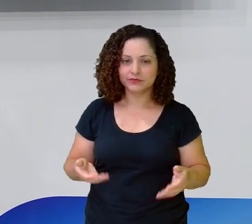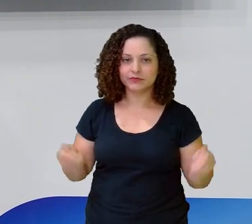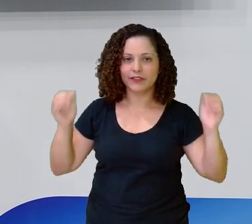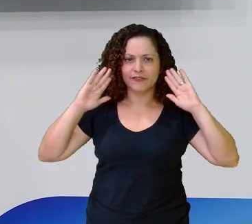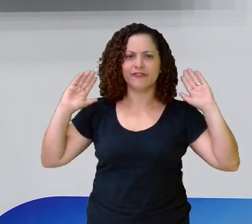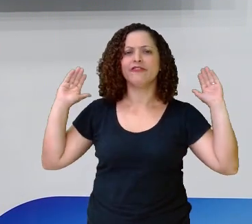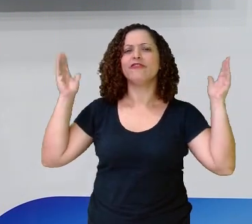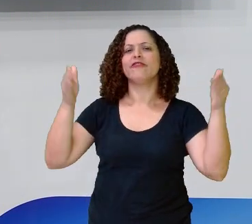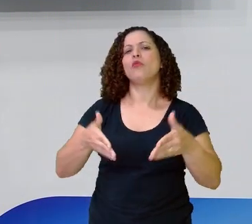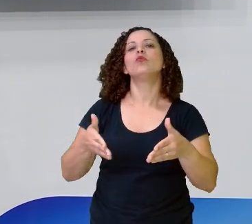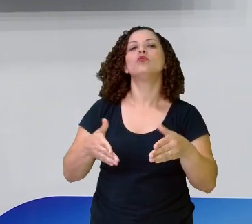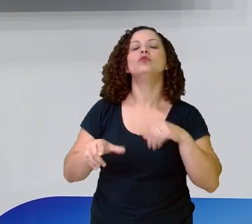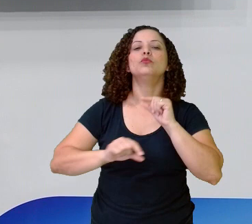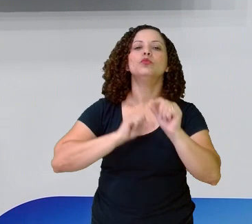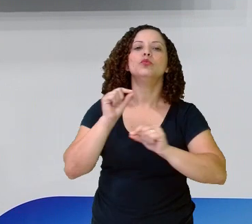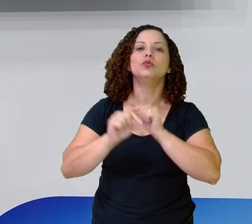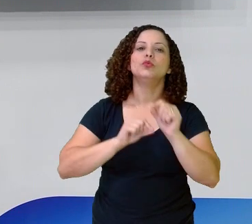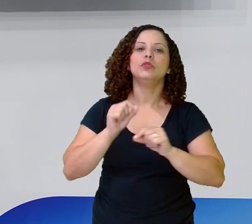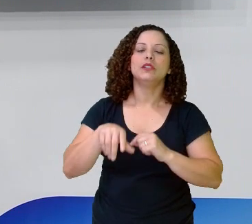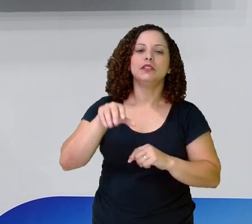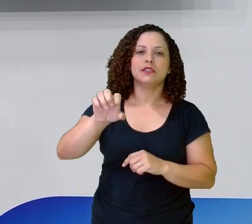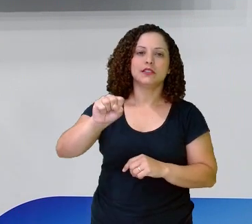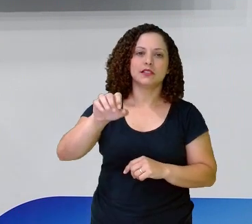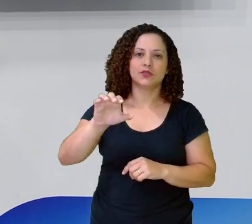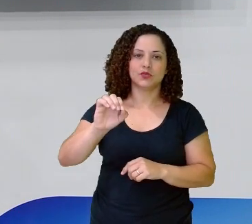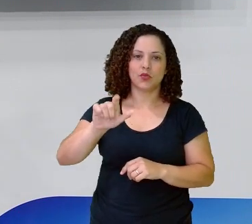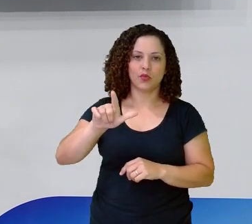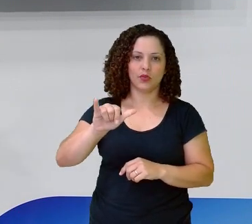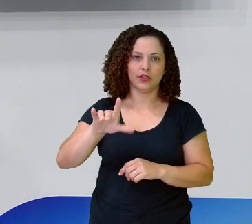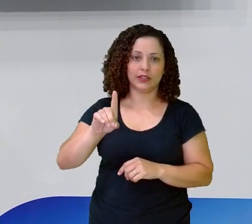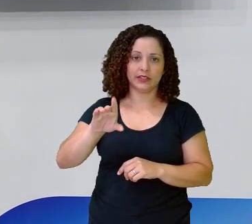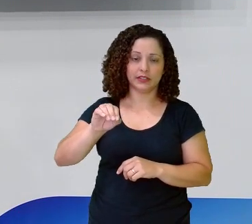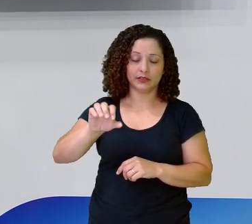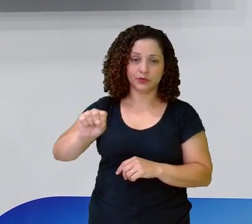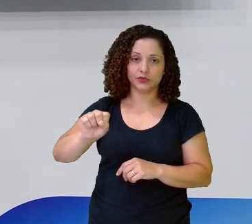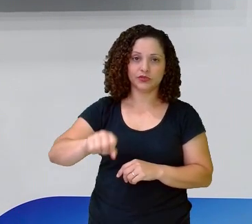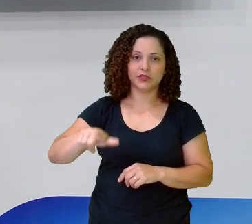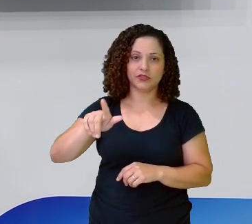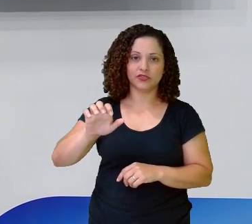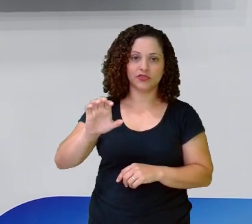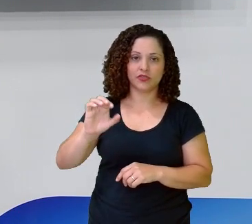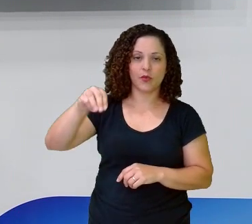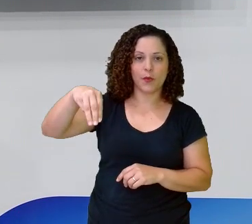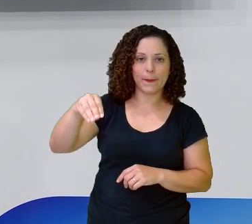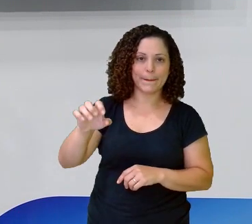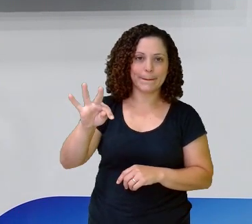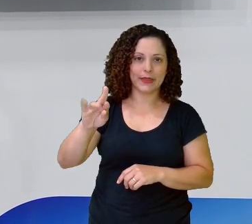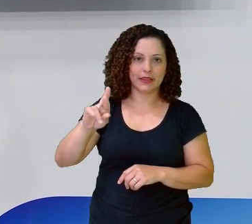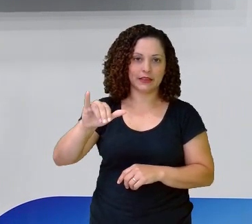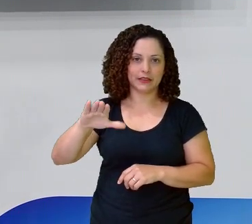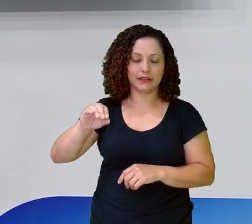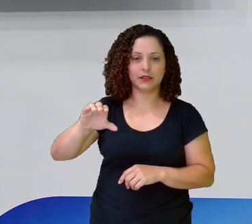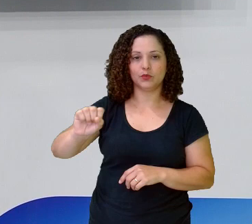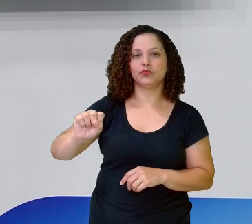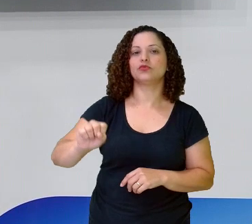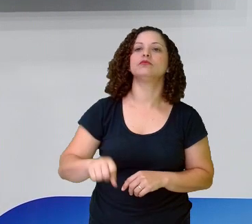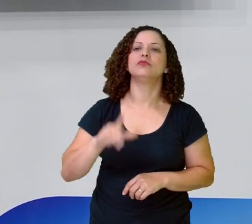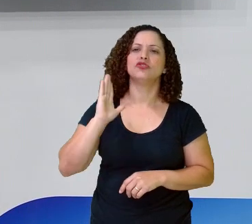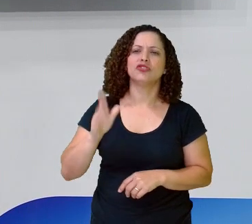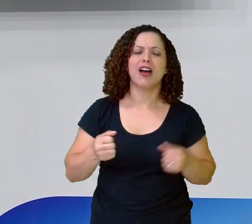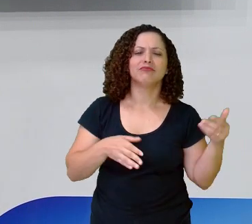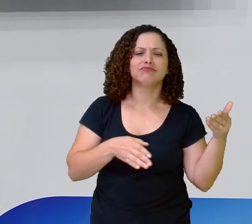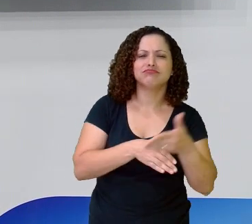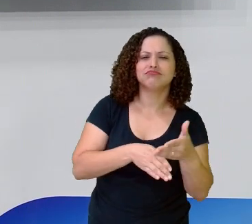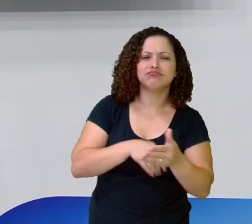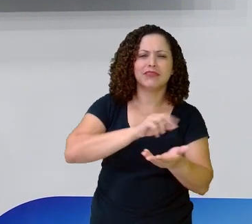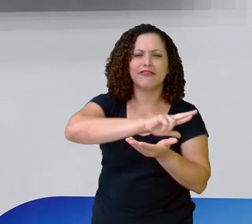nos sólidos geométricos. A gente já passeou muito, né, sobre as operações, sobre os números.